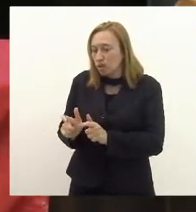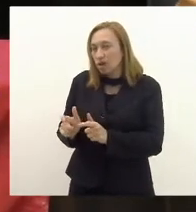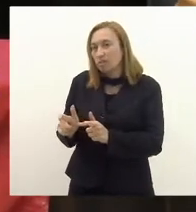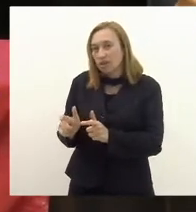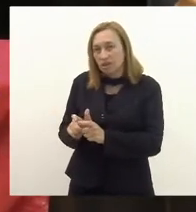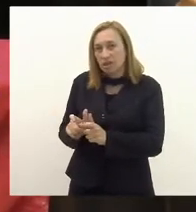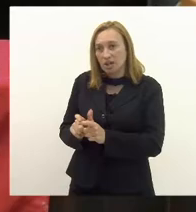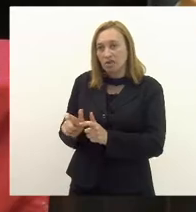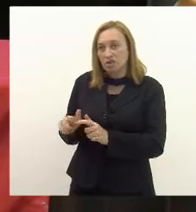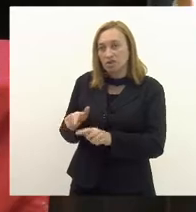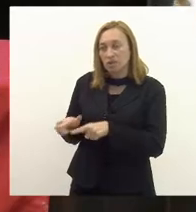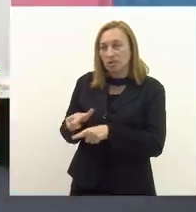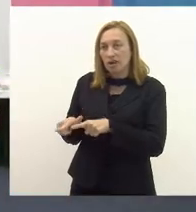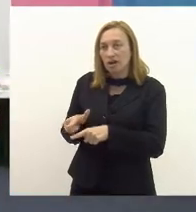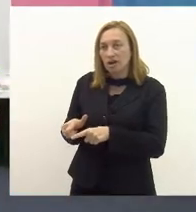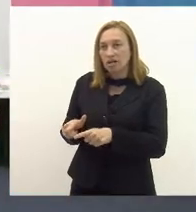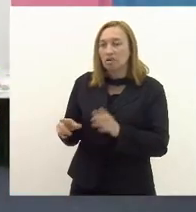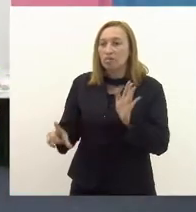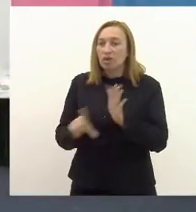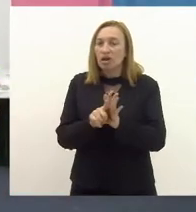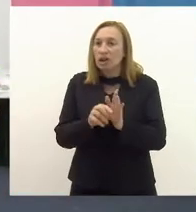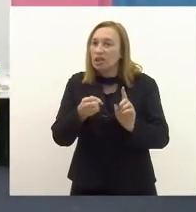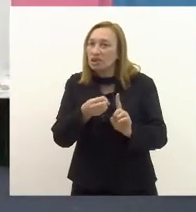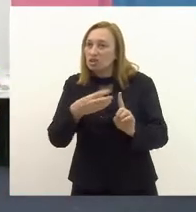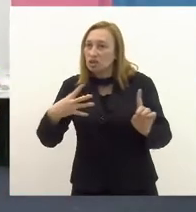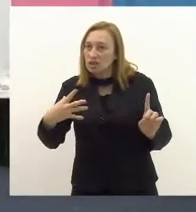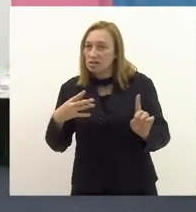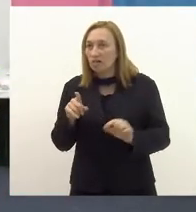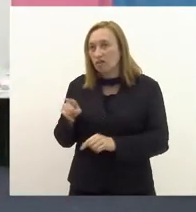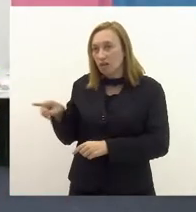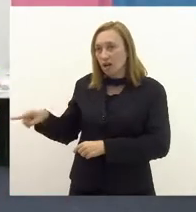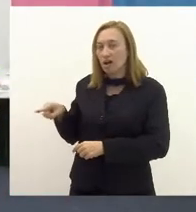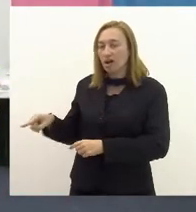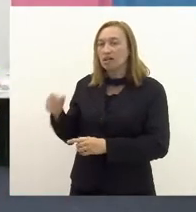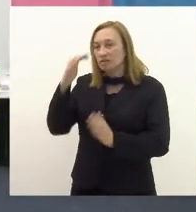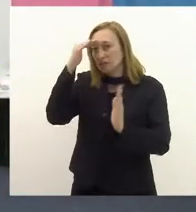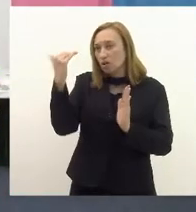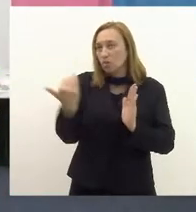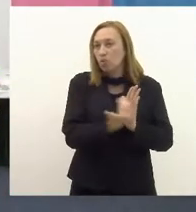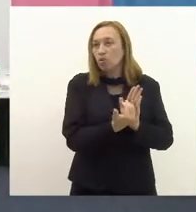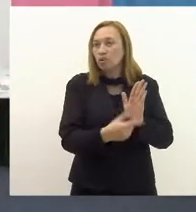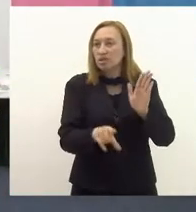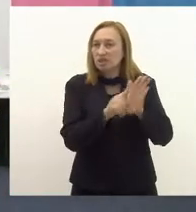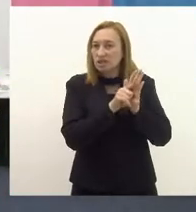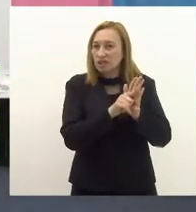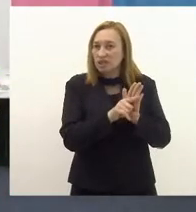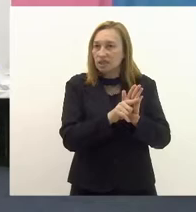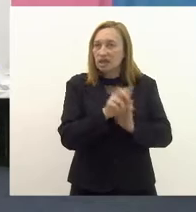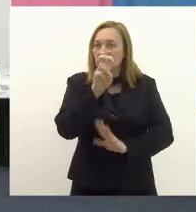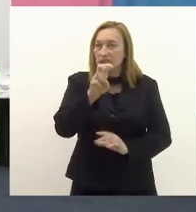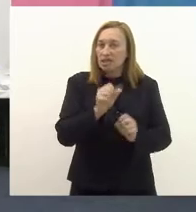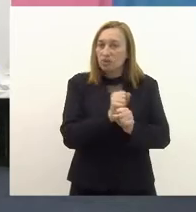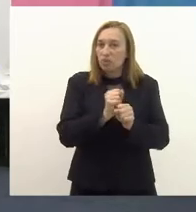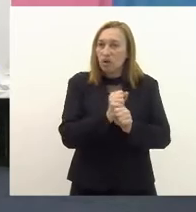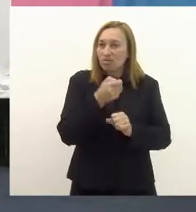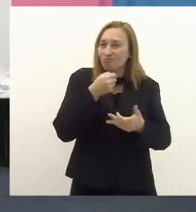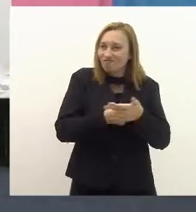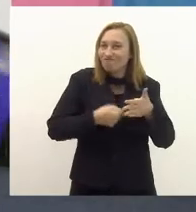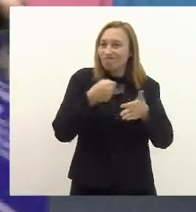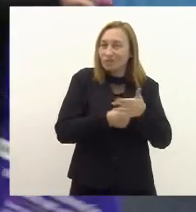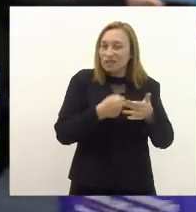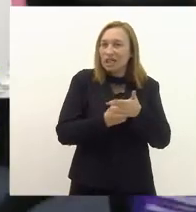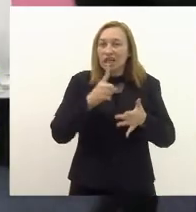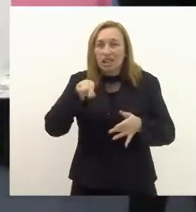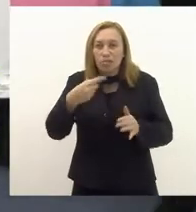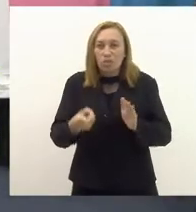uma lei que foi sancionada, que é de extensão da DECRAD. Agora a gente tem que fazer o cumpra-se dessa lei. A gente ficou 5 anos brigando, depois da